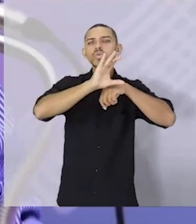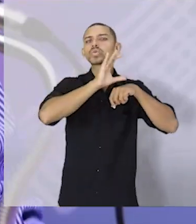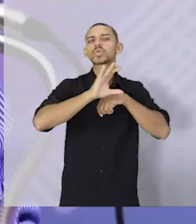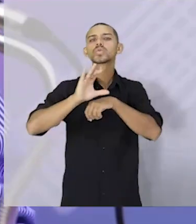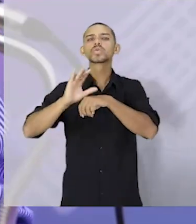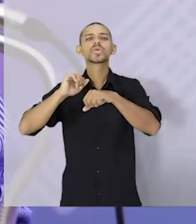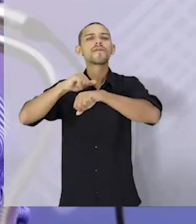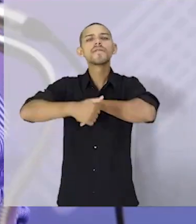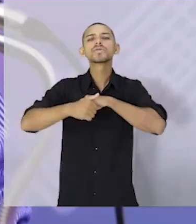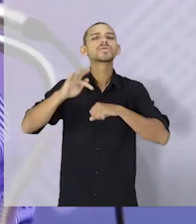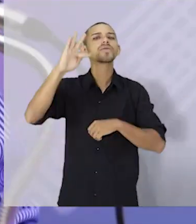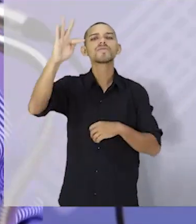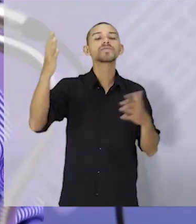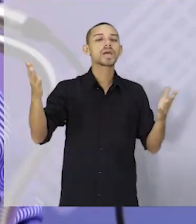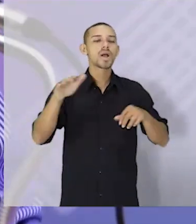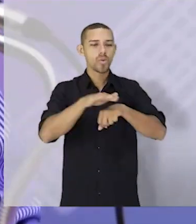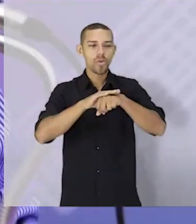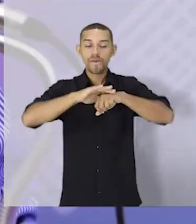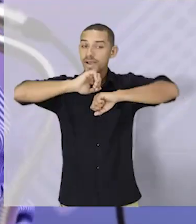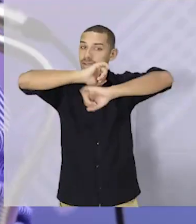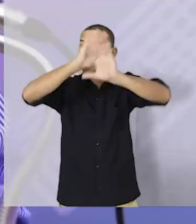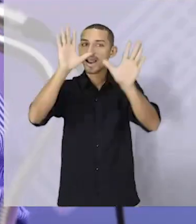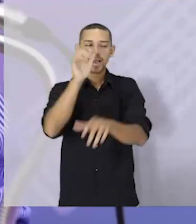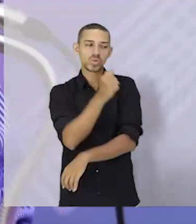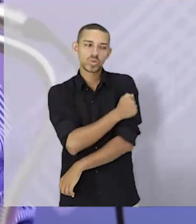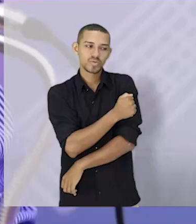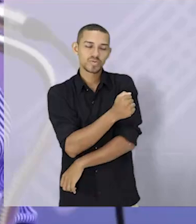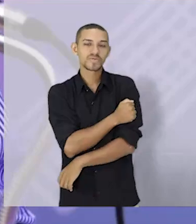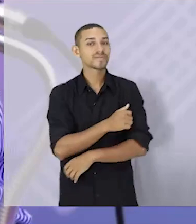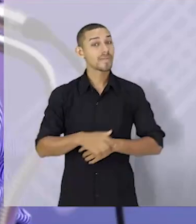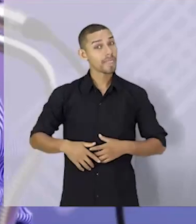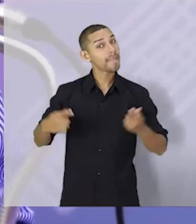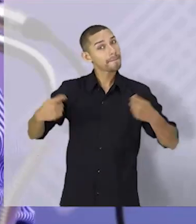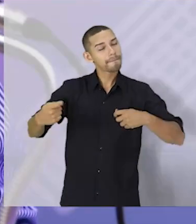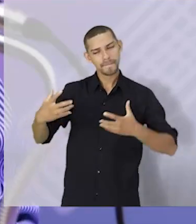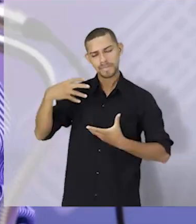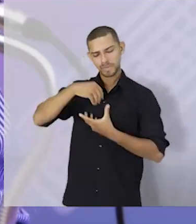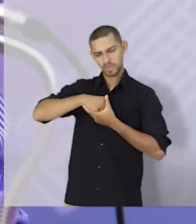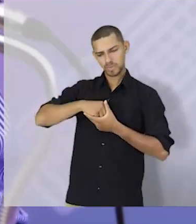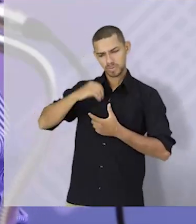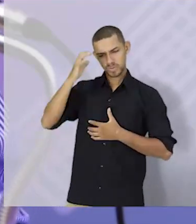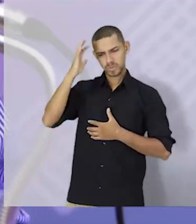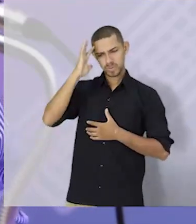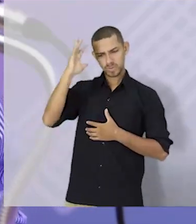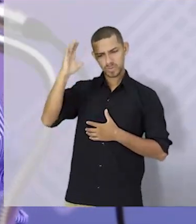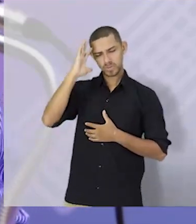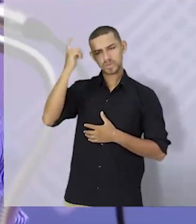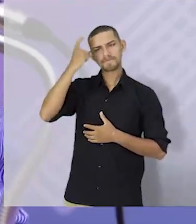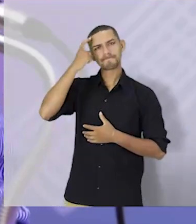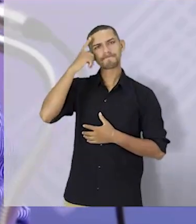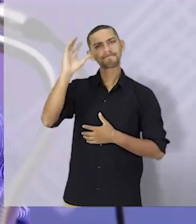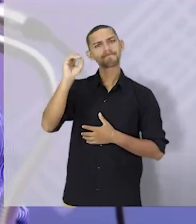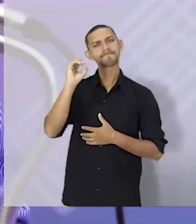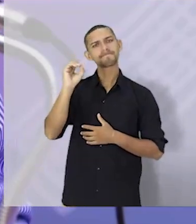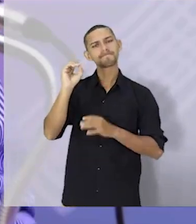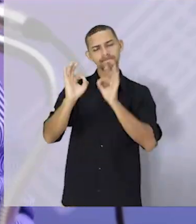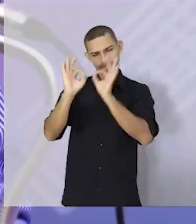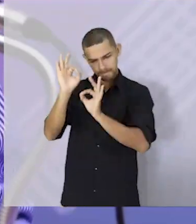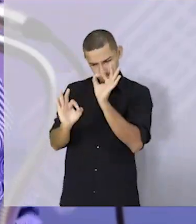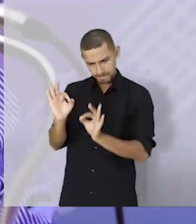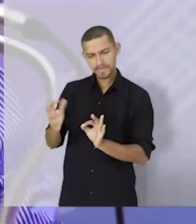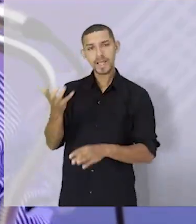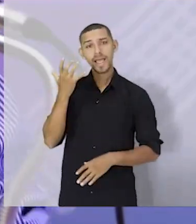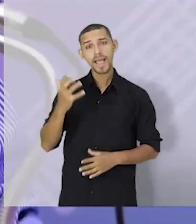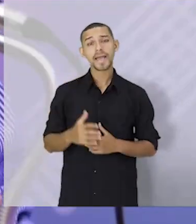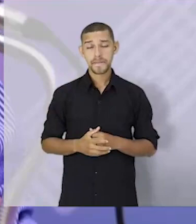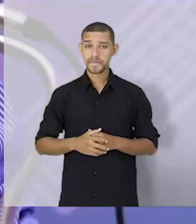essa conversa clara com o estudante. E ele também precisa se colocar, ele precisa saber aquilo que ele quer fazer. E